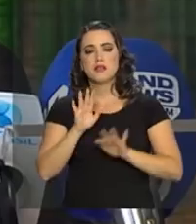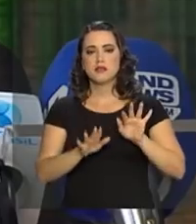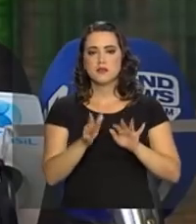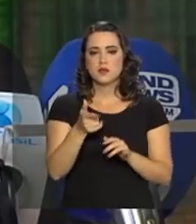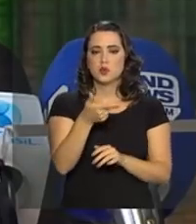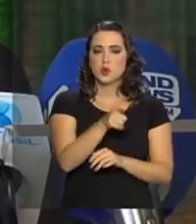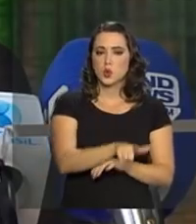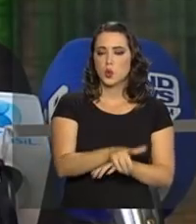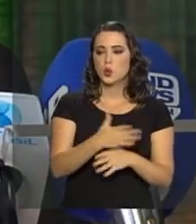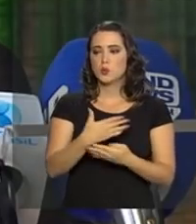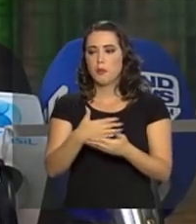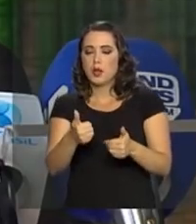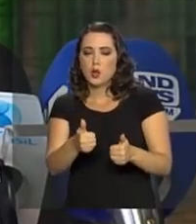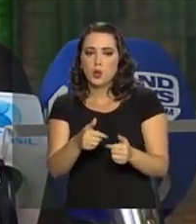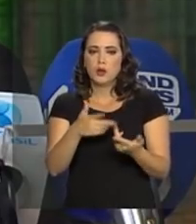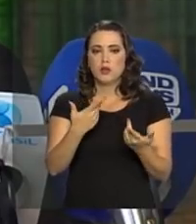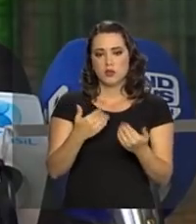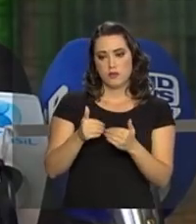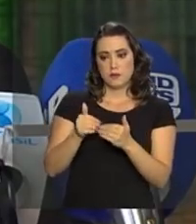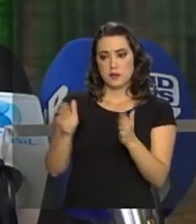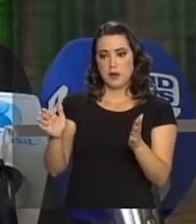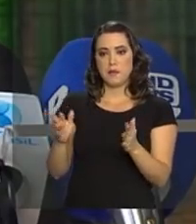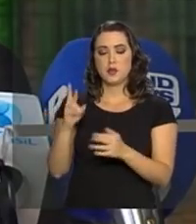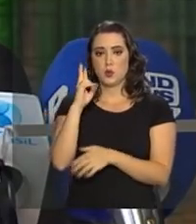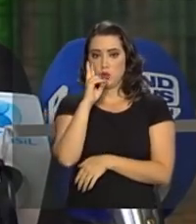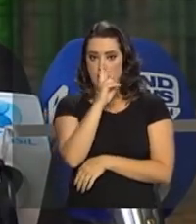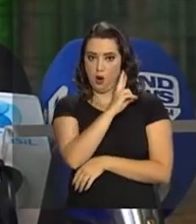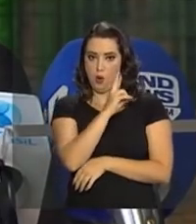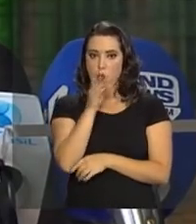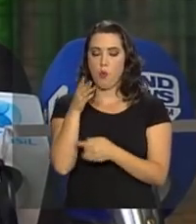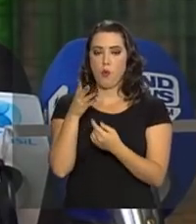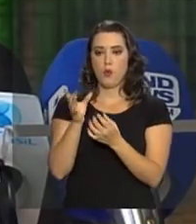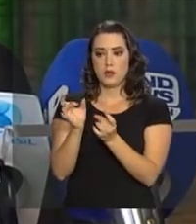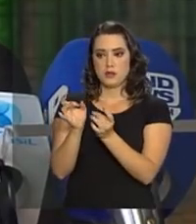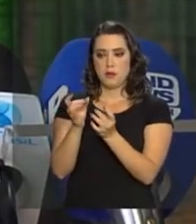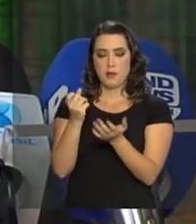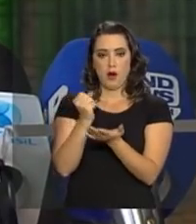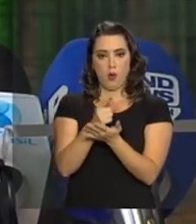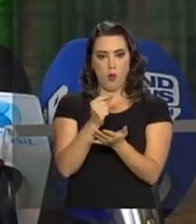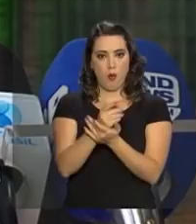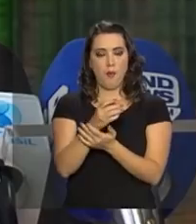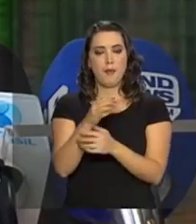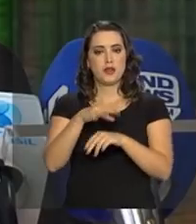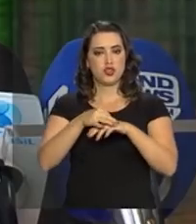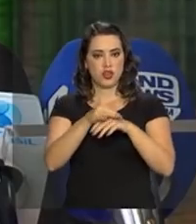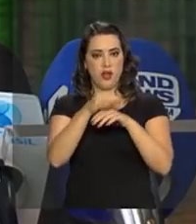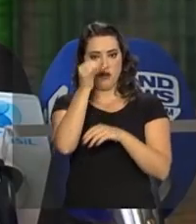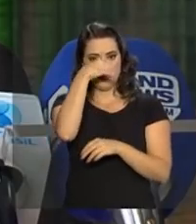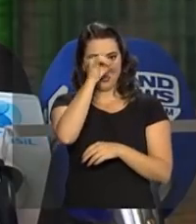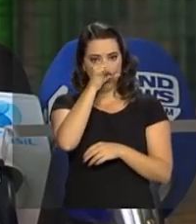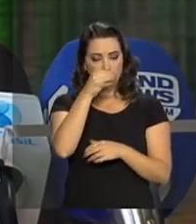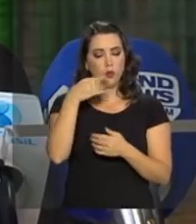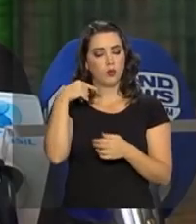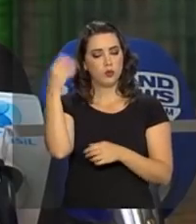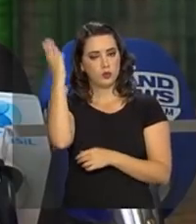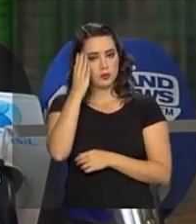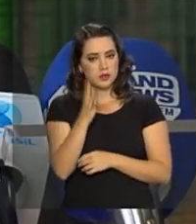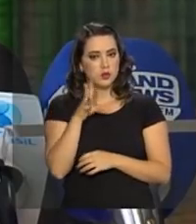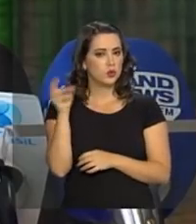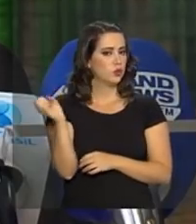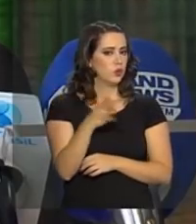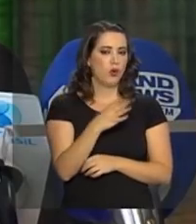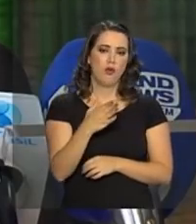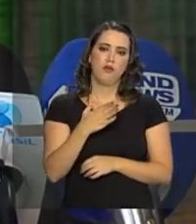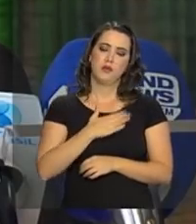outros melhorando. Tivemos aí a abertura da Rússia para a carne de suínos brasileira. Enfim, ainda é tudo muito novo para